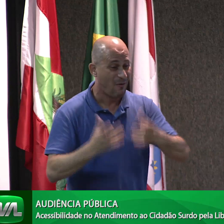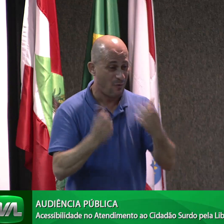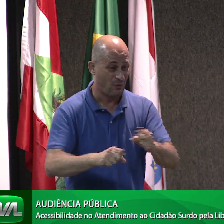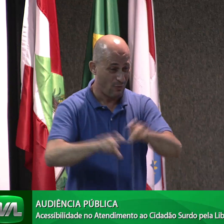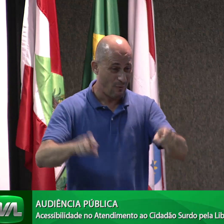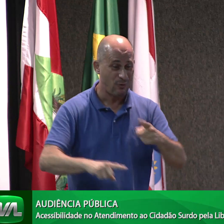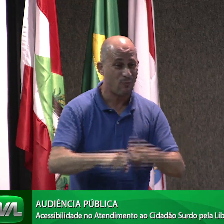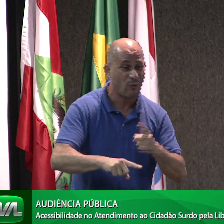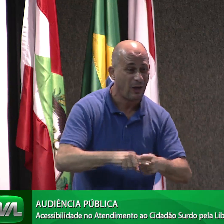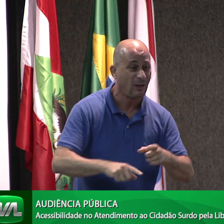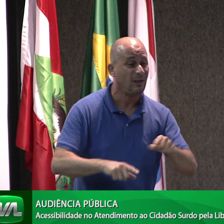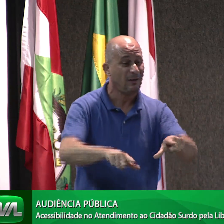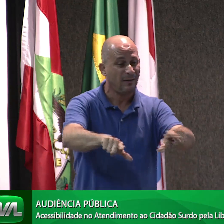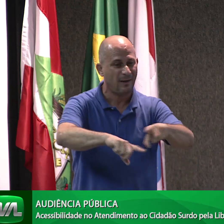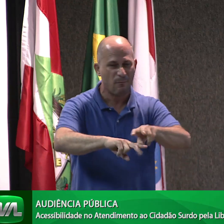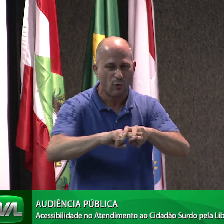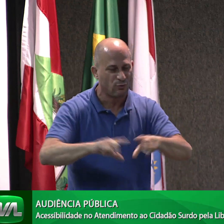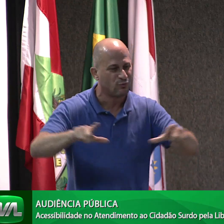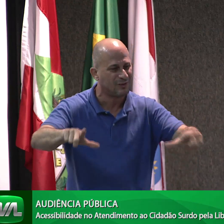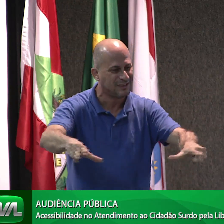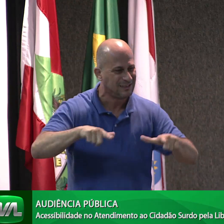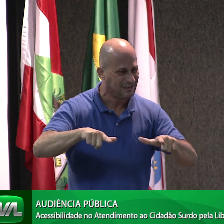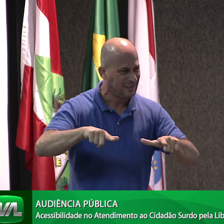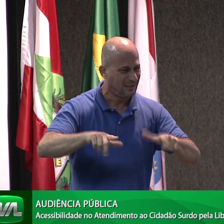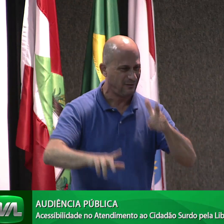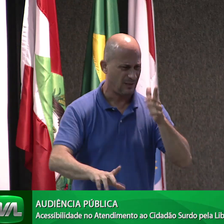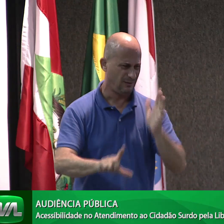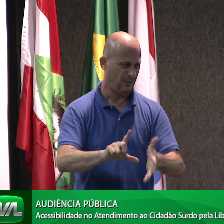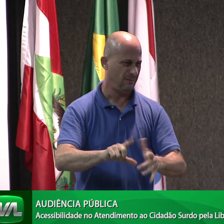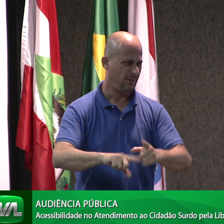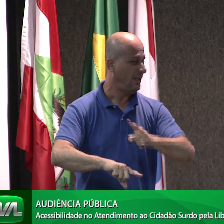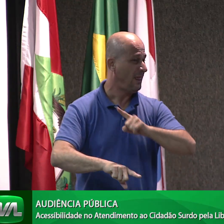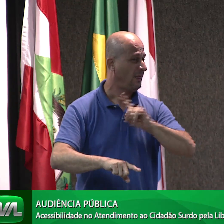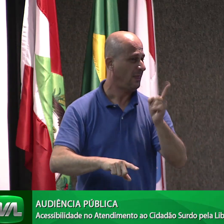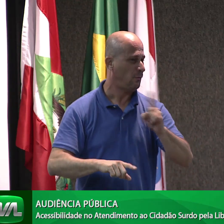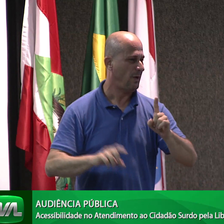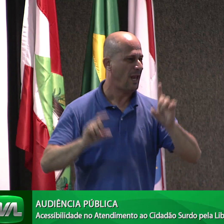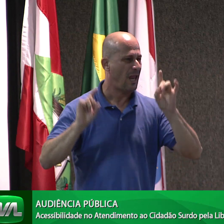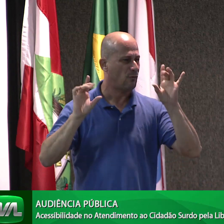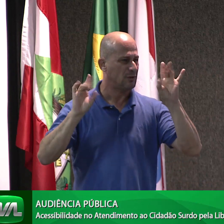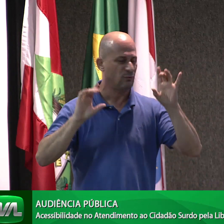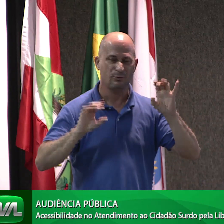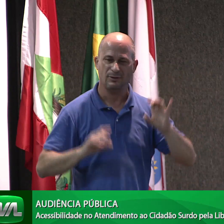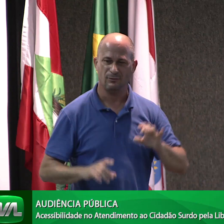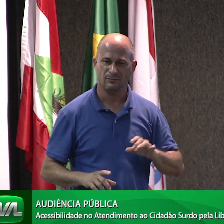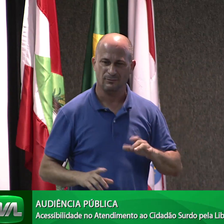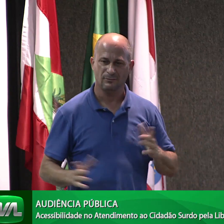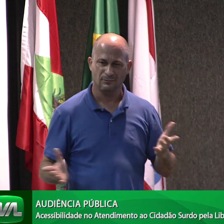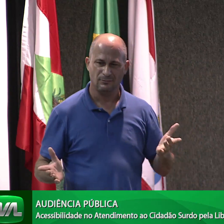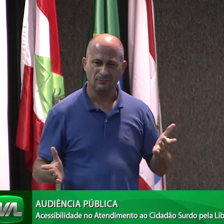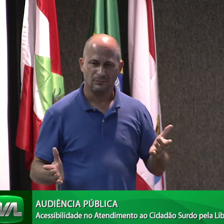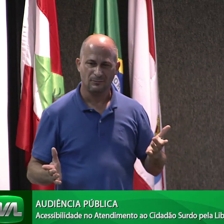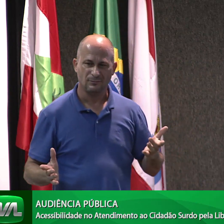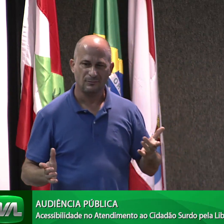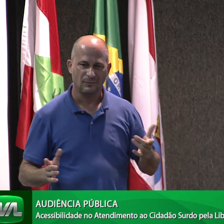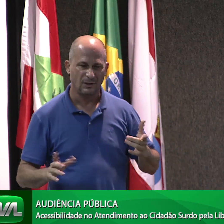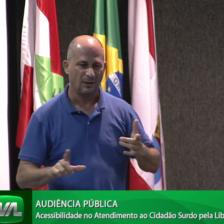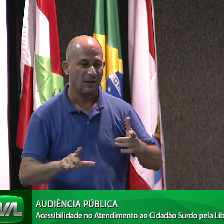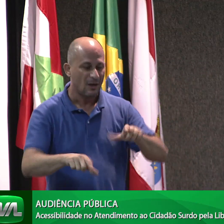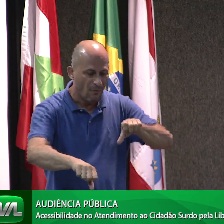nós não podíamos trabalhar como professores de Libras, mesmo tendo a certificação